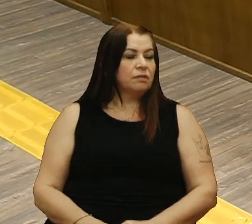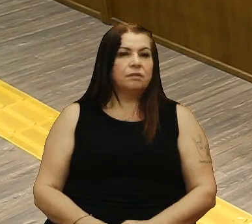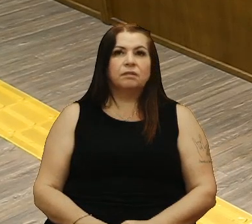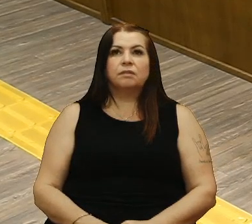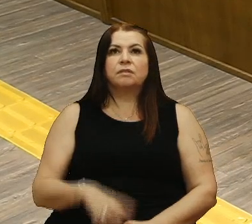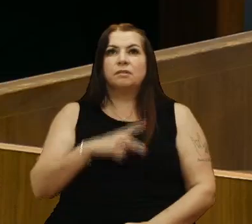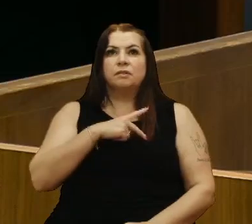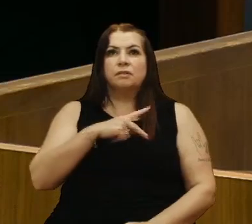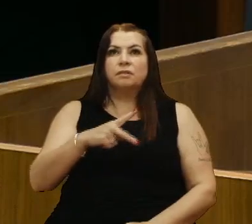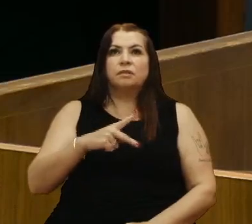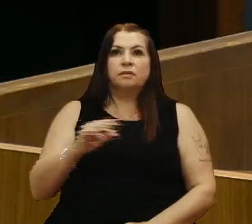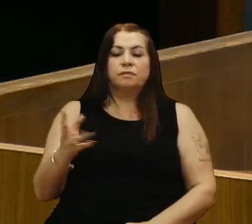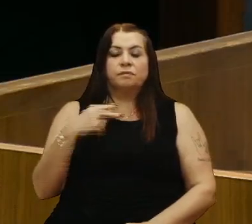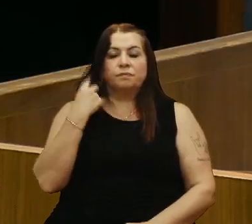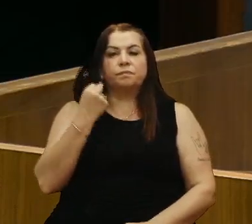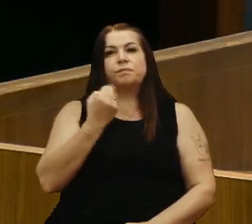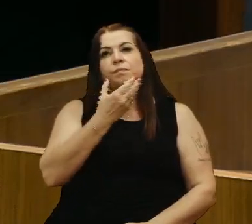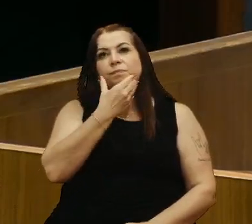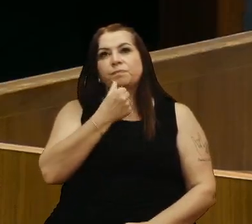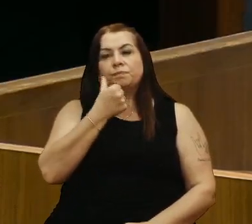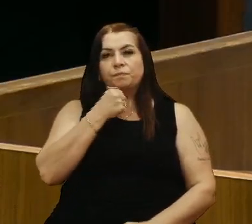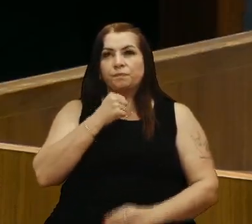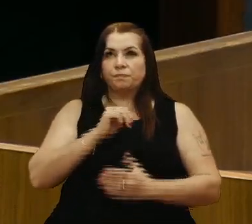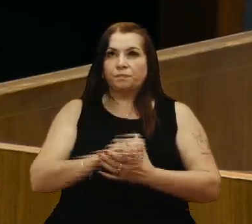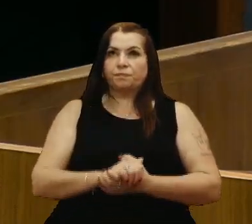Senhor presidente, senhores vereadores,